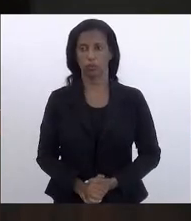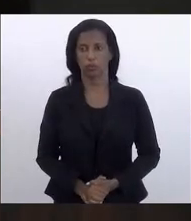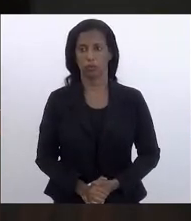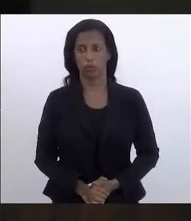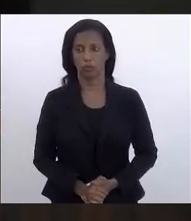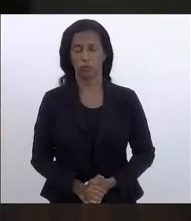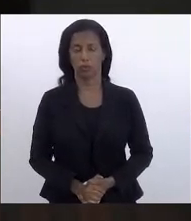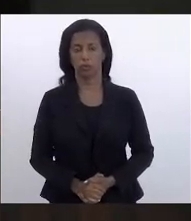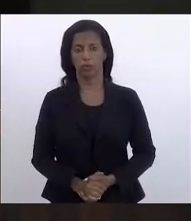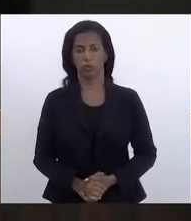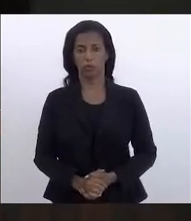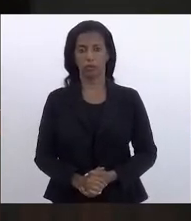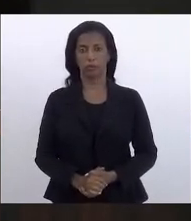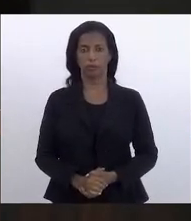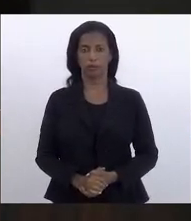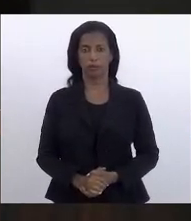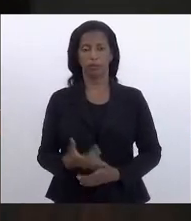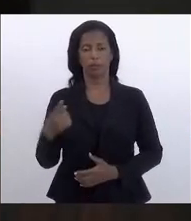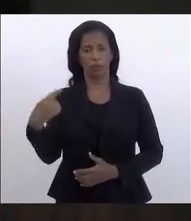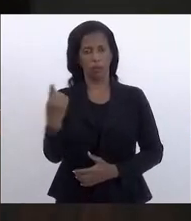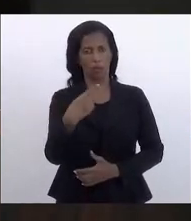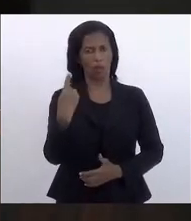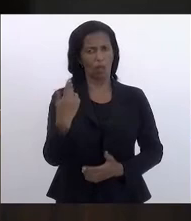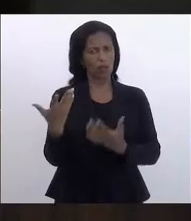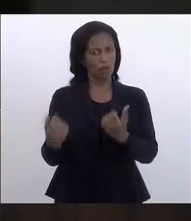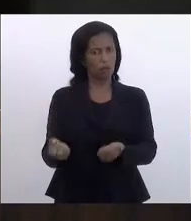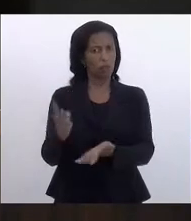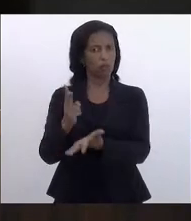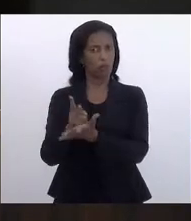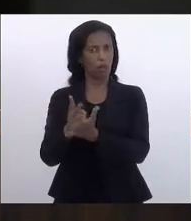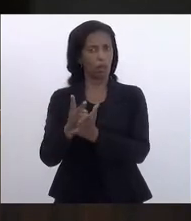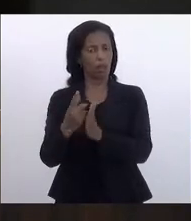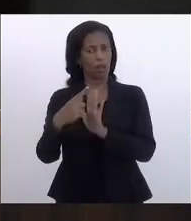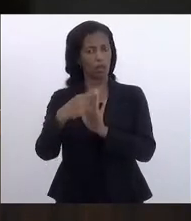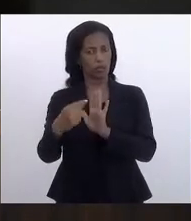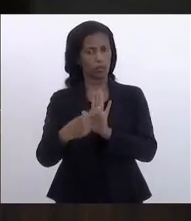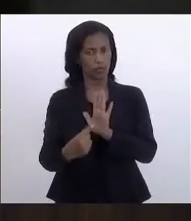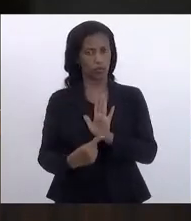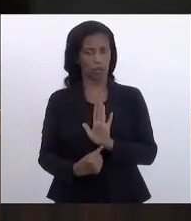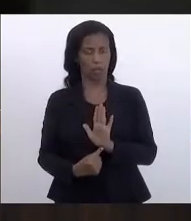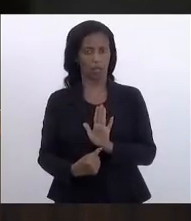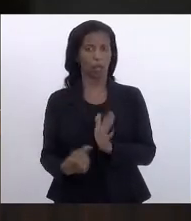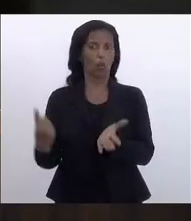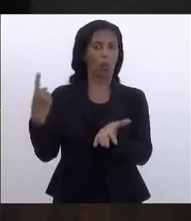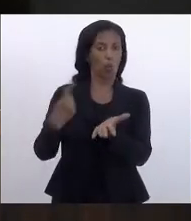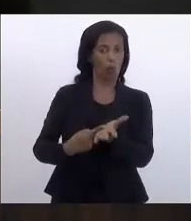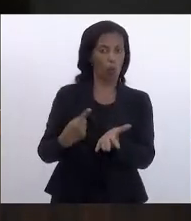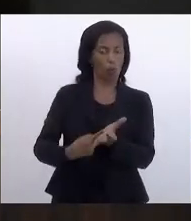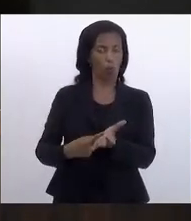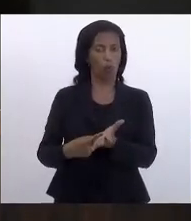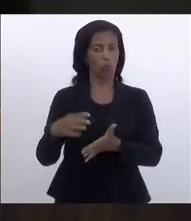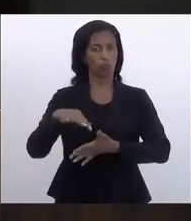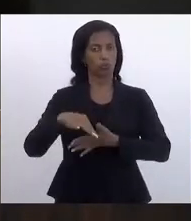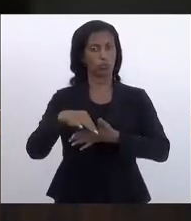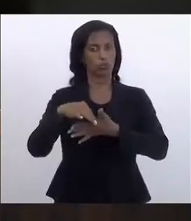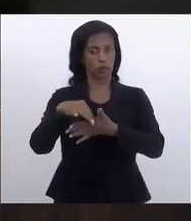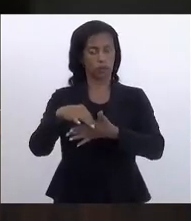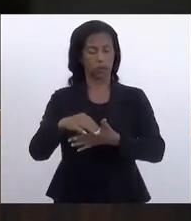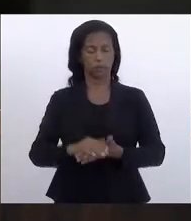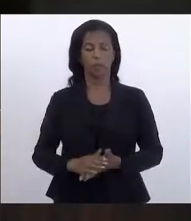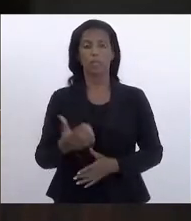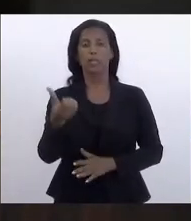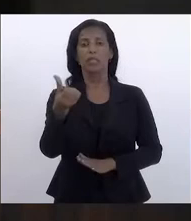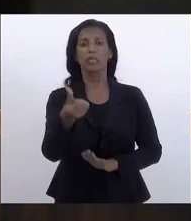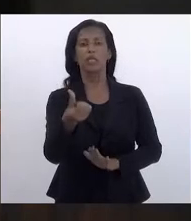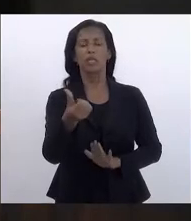nós vamos manter salvo os destaques conforme o acordo no colégio de elites sexto da pauta